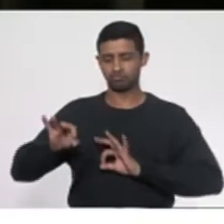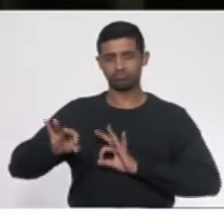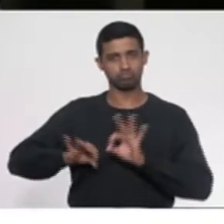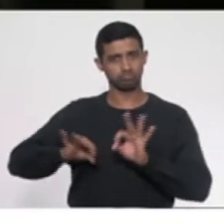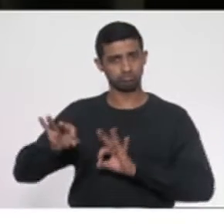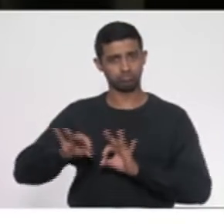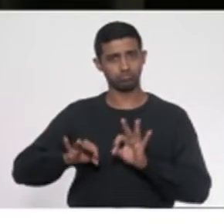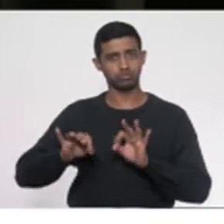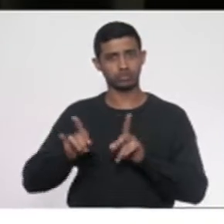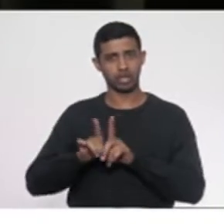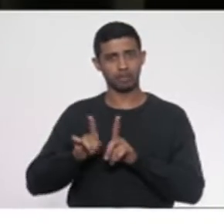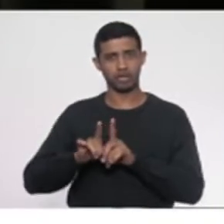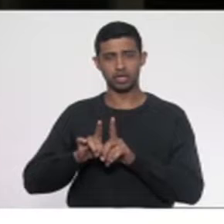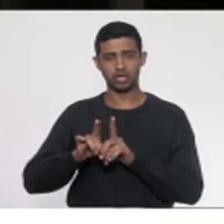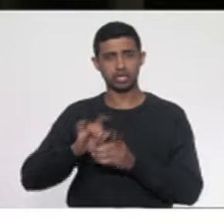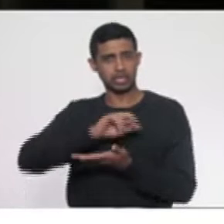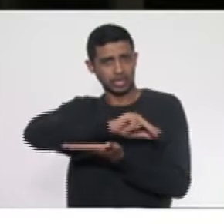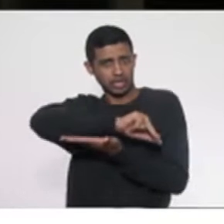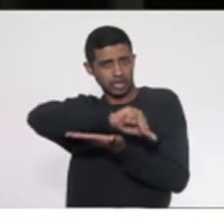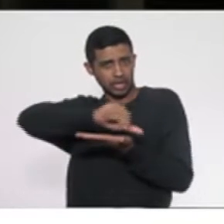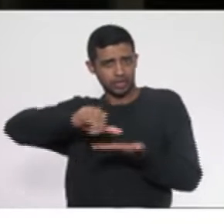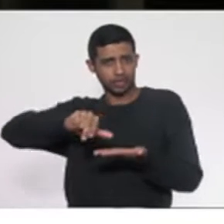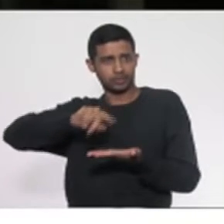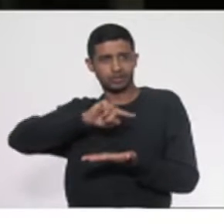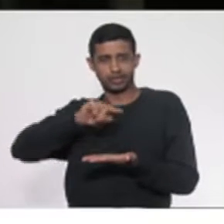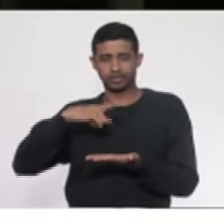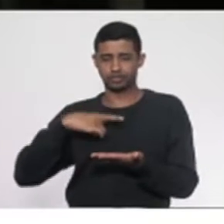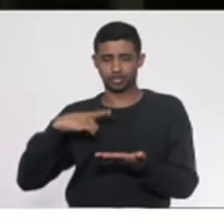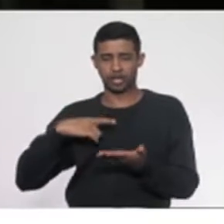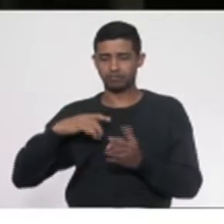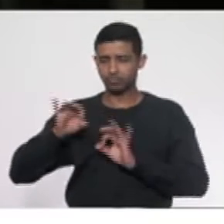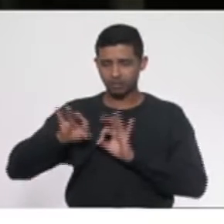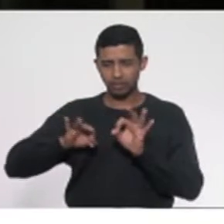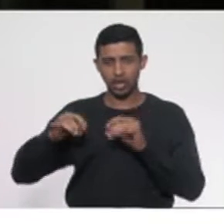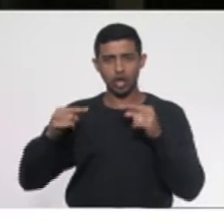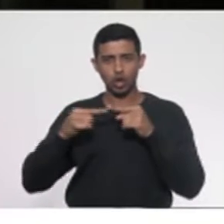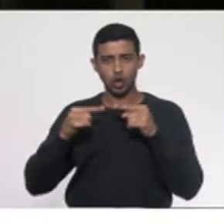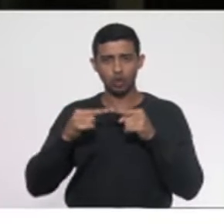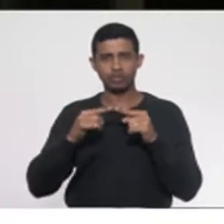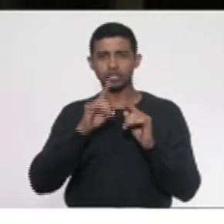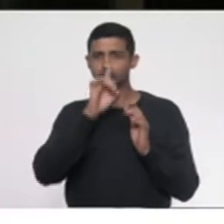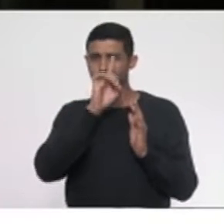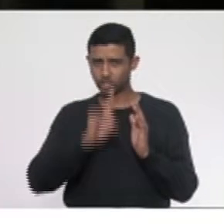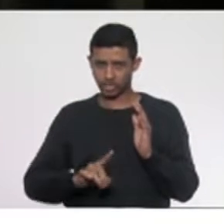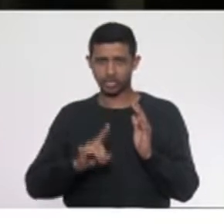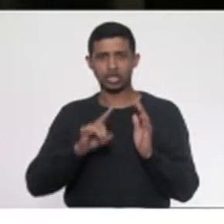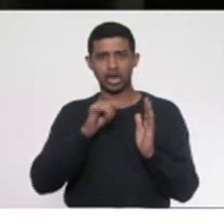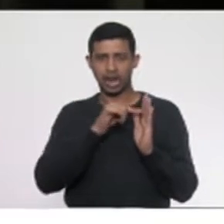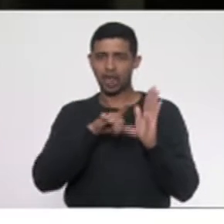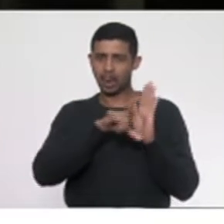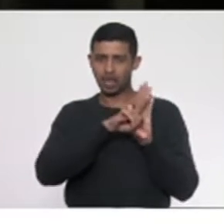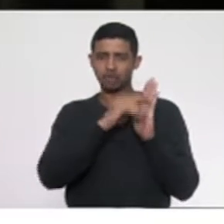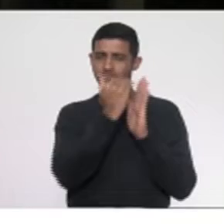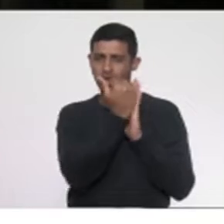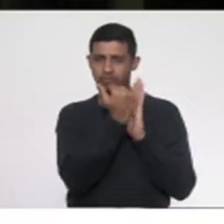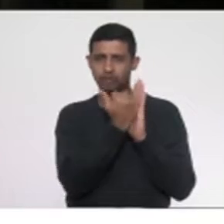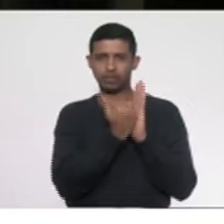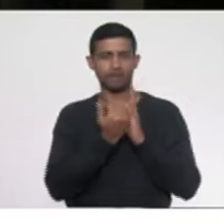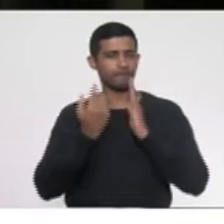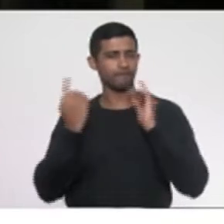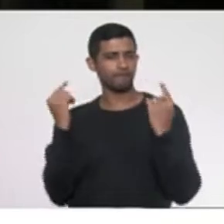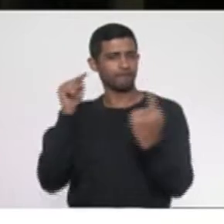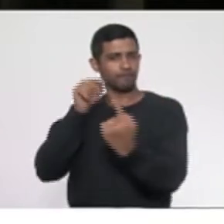e seus congêneres será elaborado segundo as diretrizes estratégicas estabelecidas nessa lei,